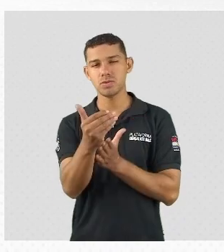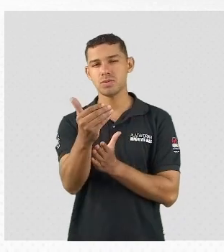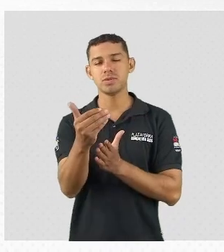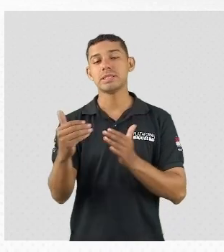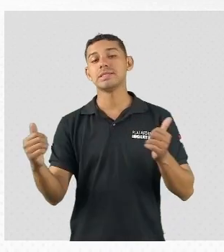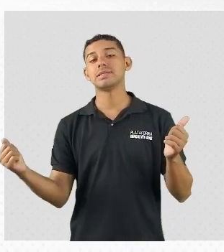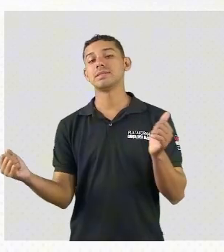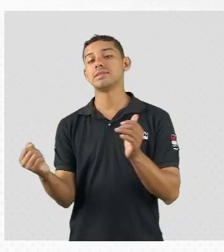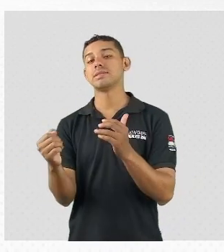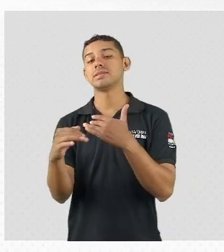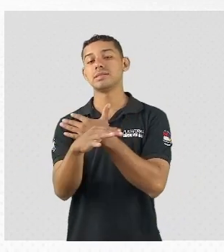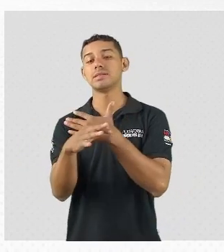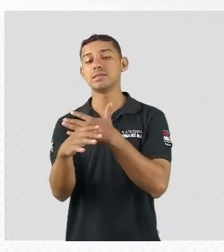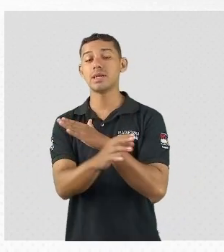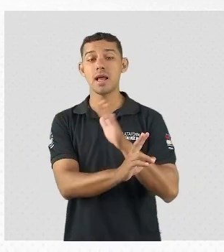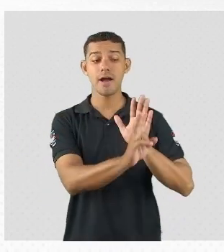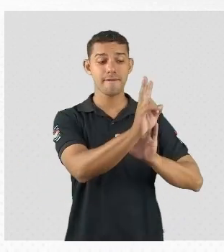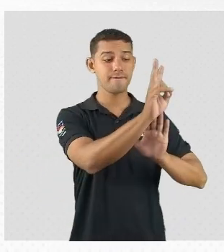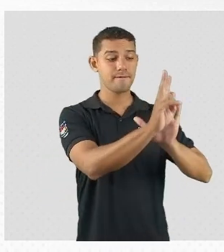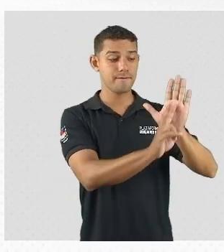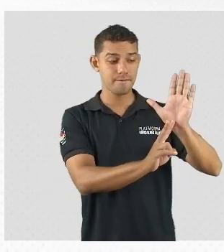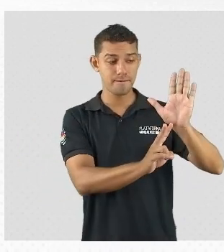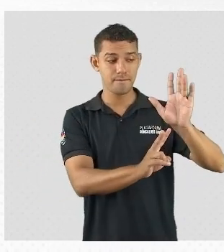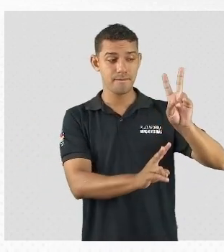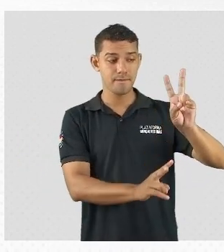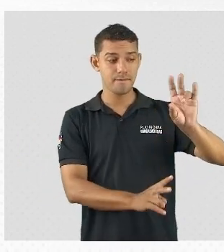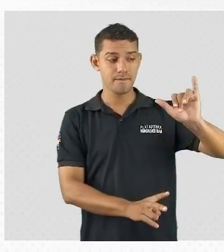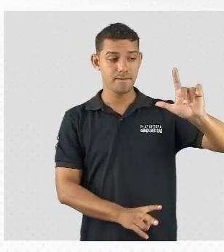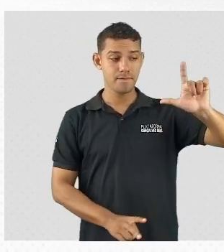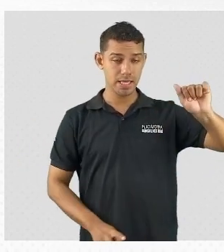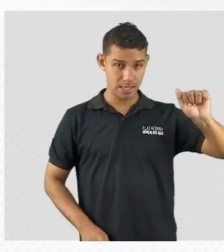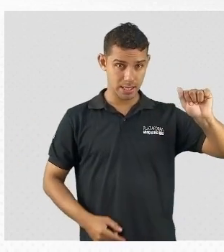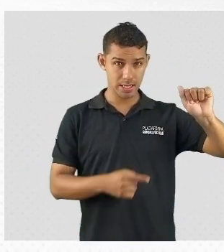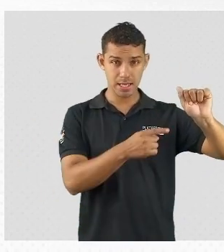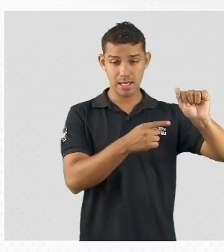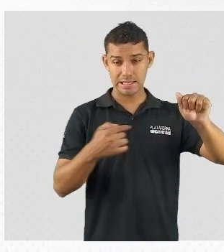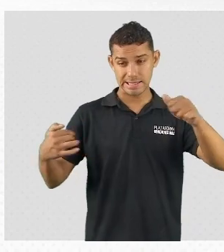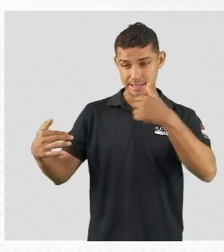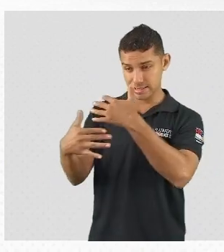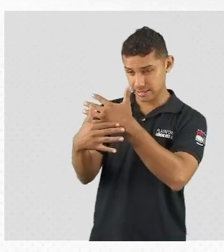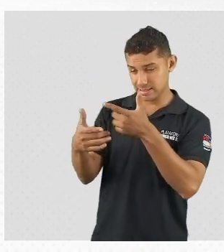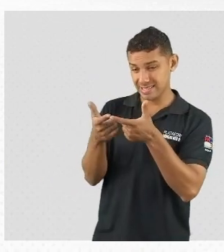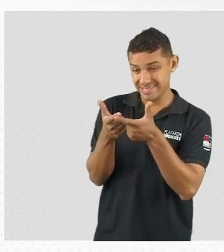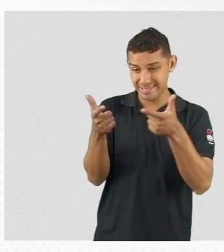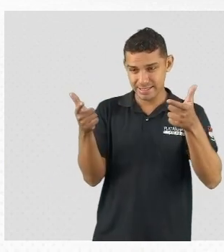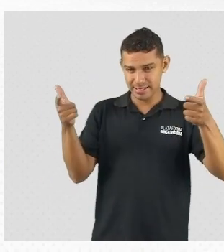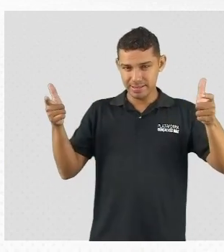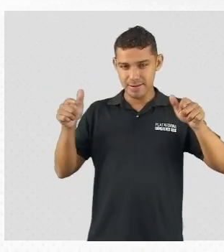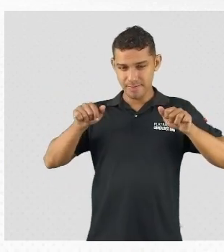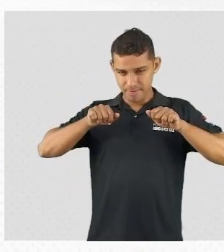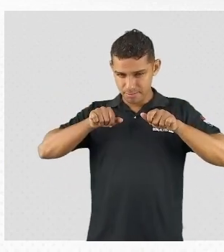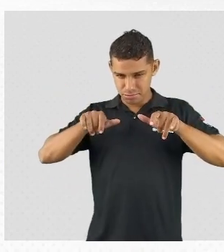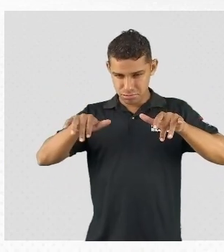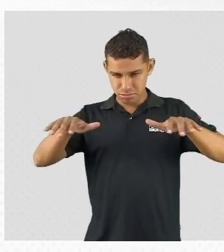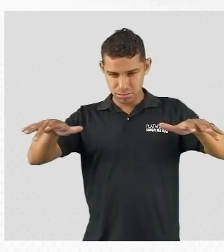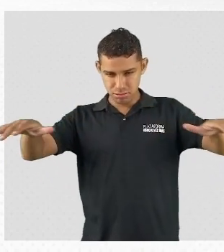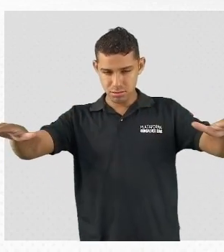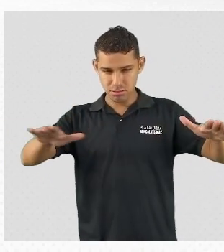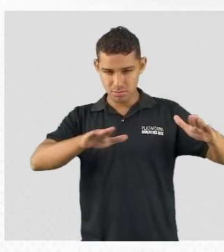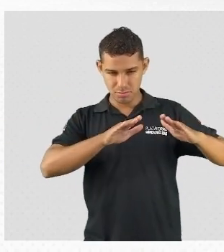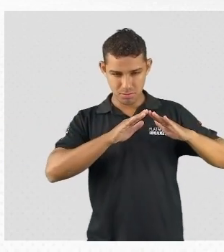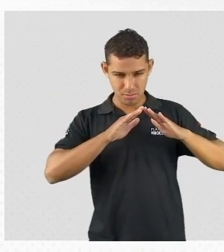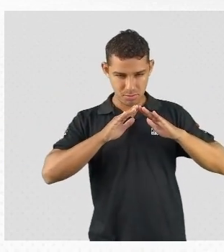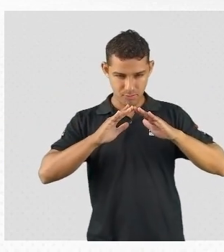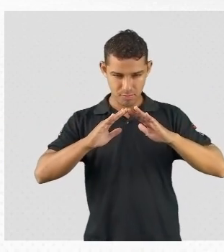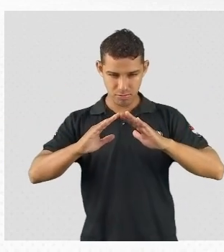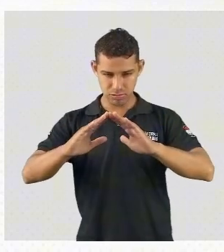As vilas, cidades, os grandes estados que nós vamos ver um pouco aí em outras aulas para frente. Mas eles começam a